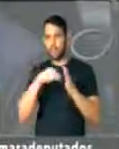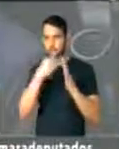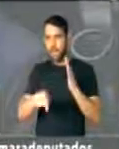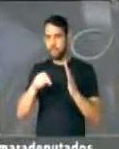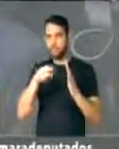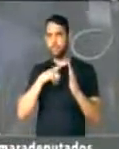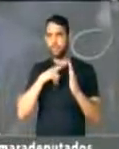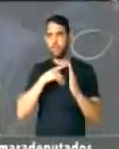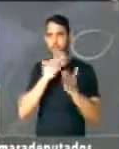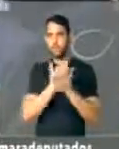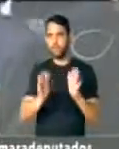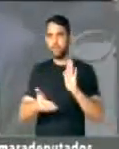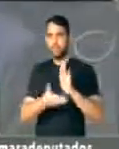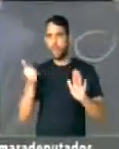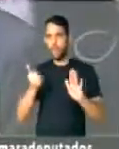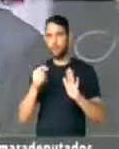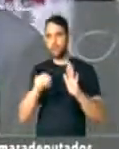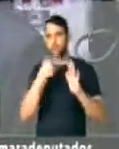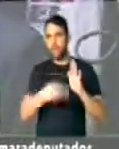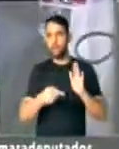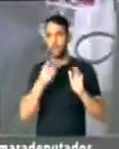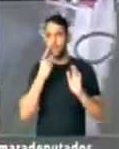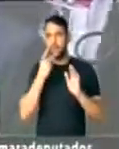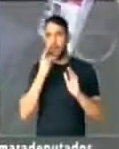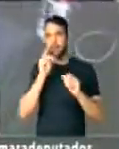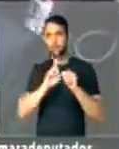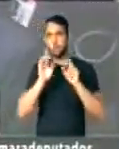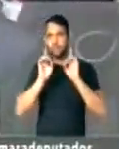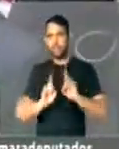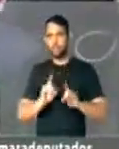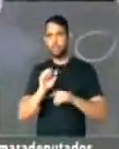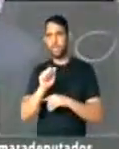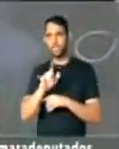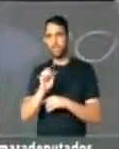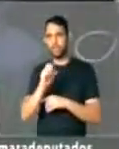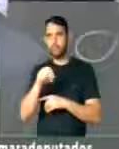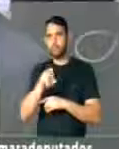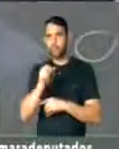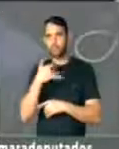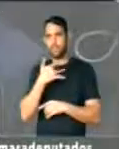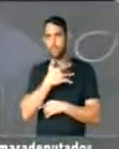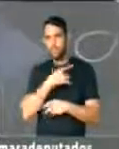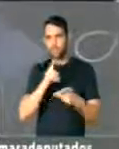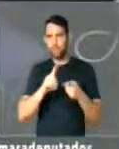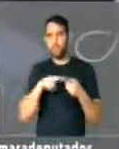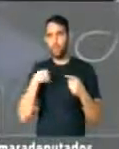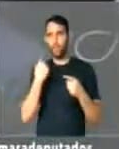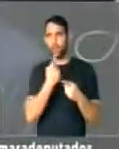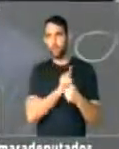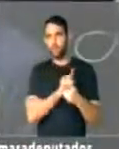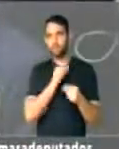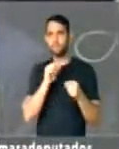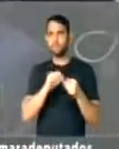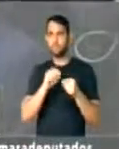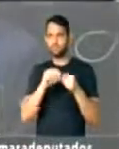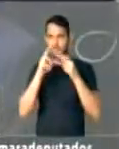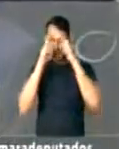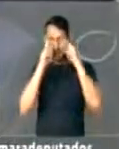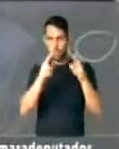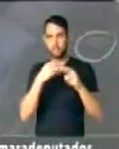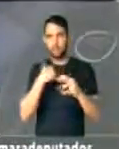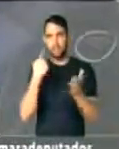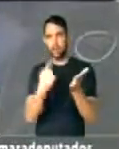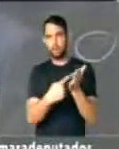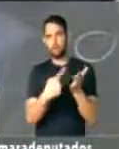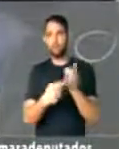três vetos, entre eles o que trata de direitos dos agentes comunitários de saúde, nós, cumprindo esse